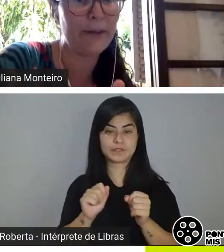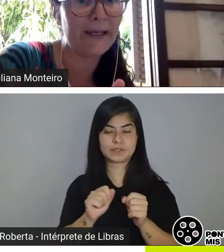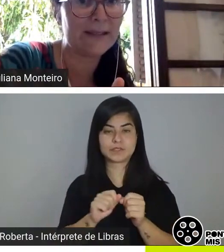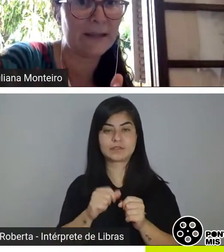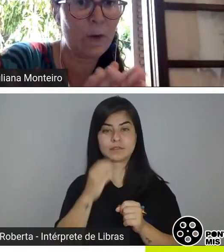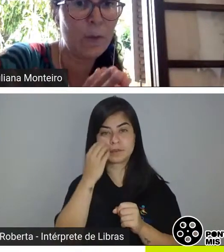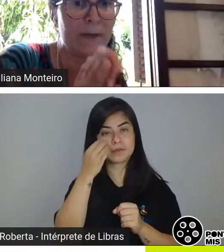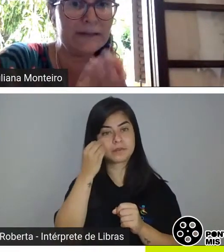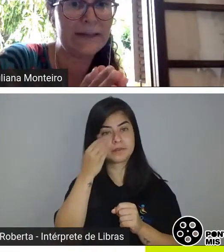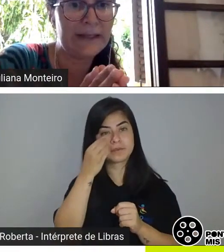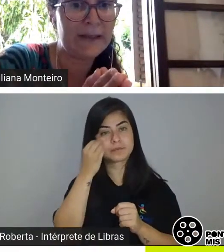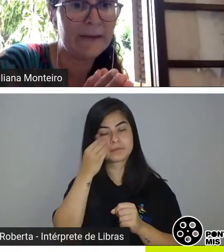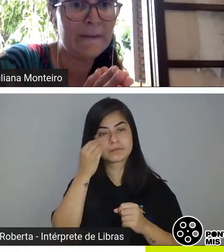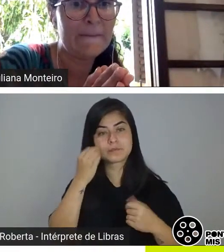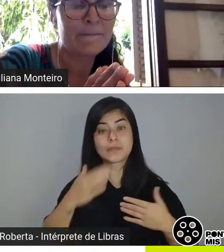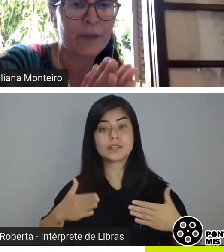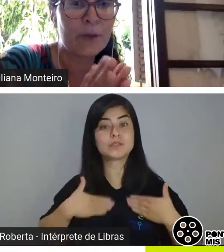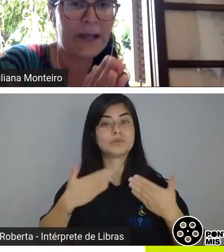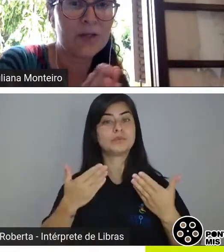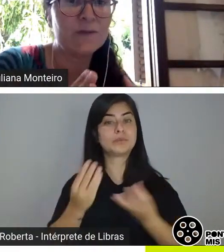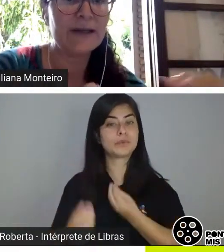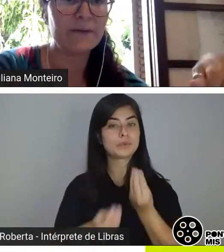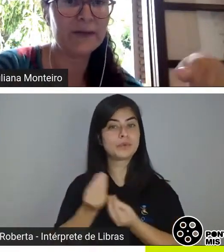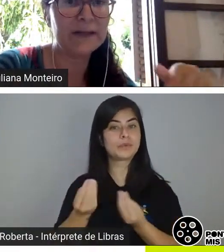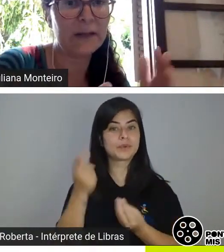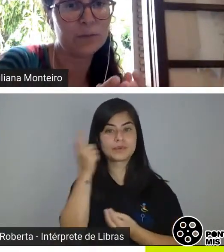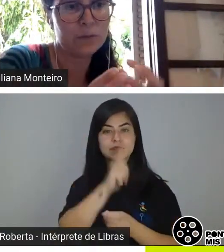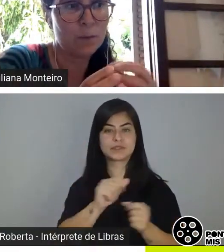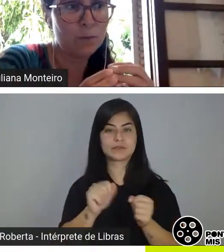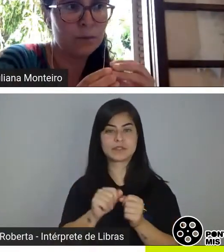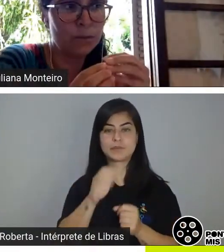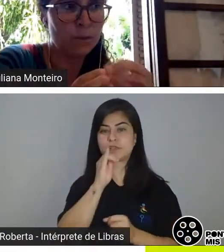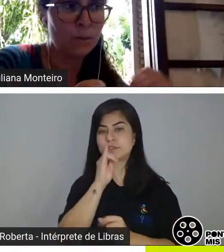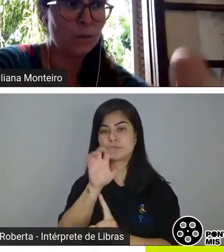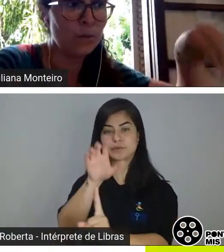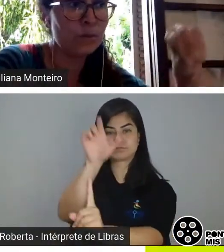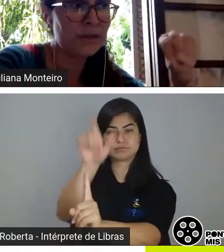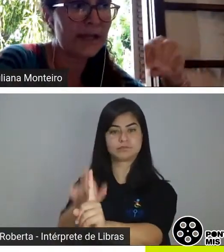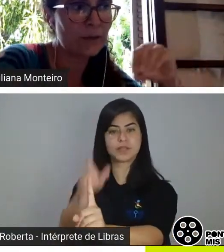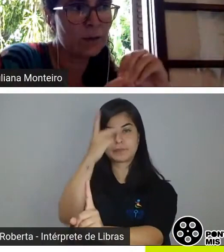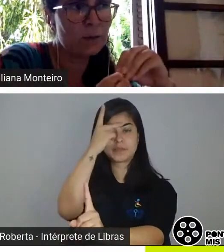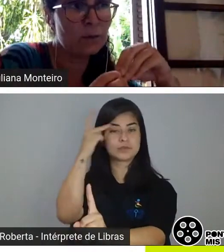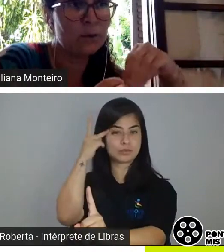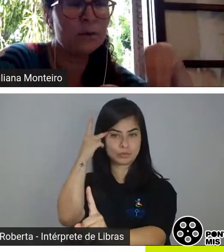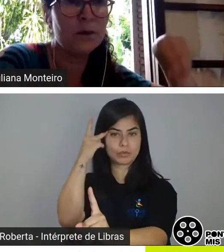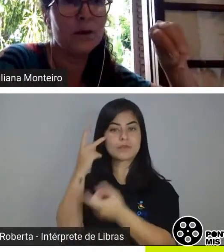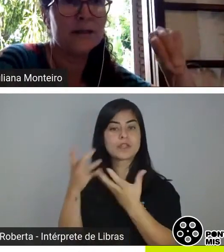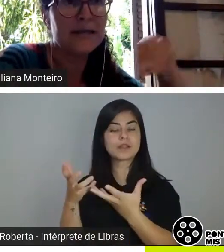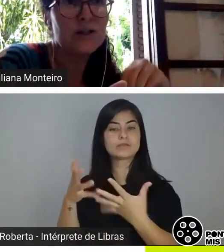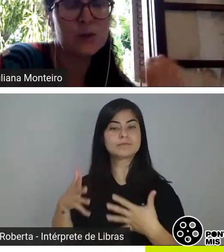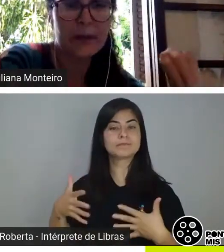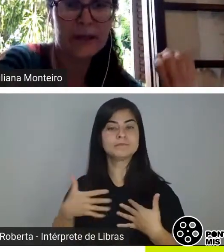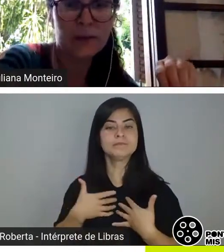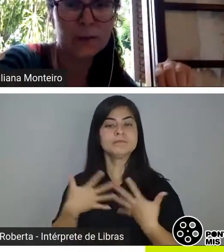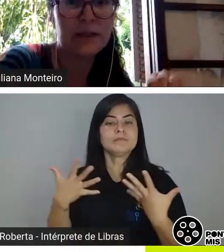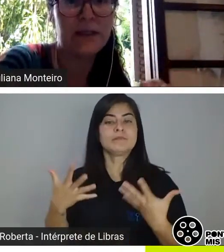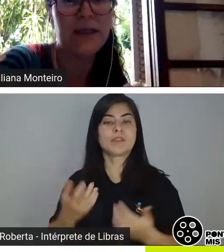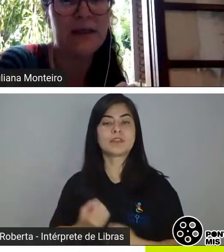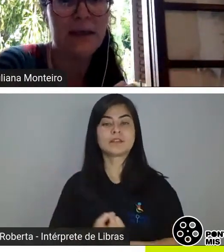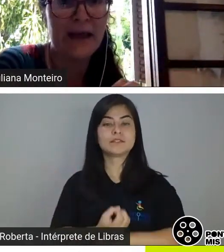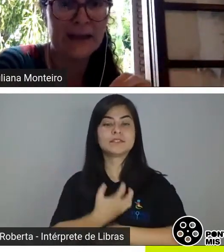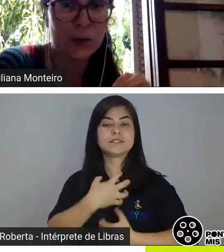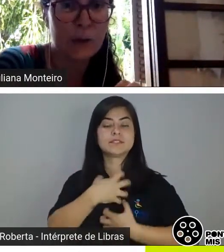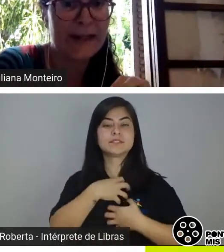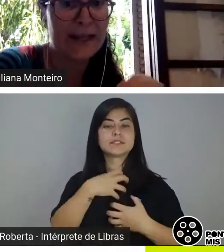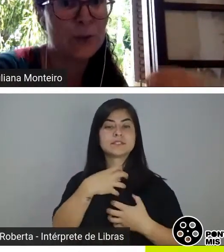essa surpresa? Como manter... Eu quero ativar na Fernanda um certo sentimento